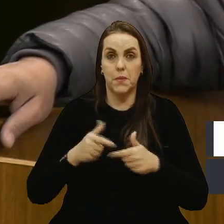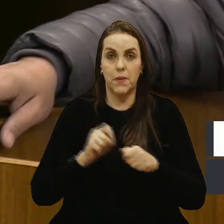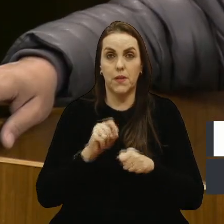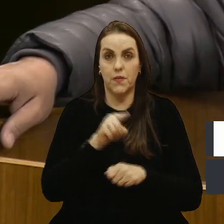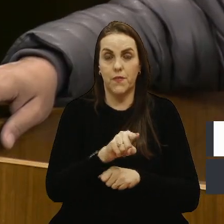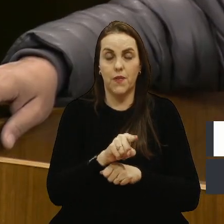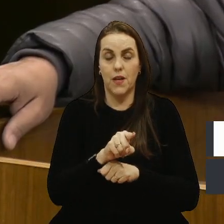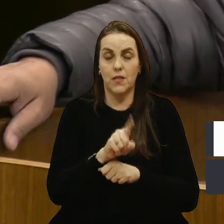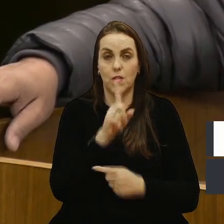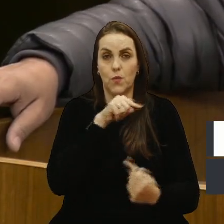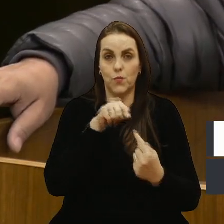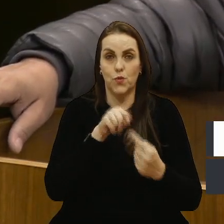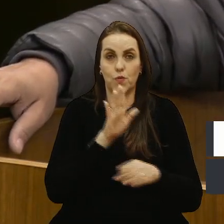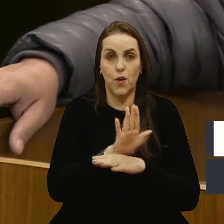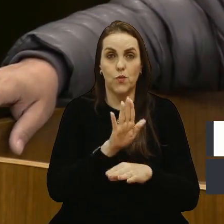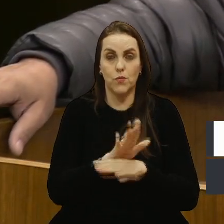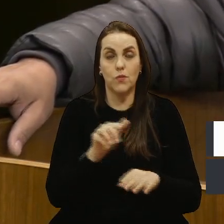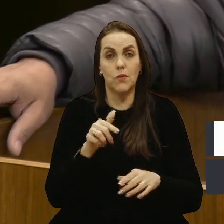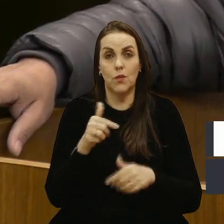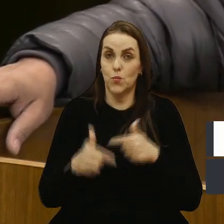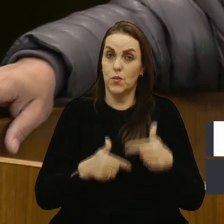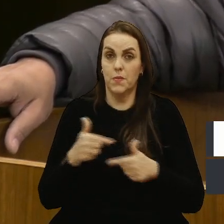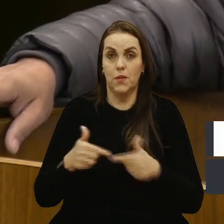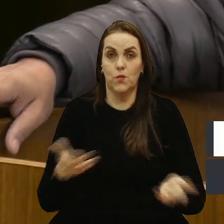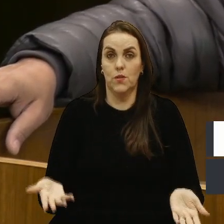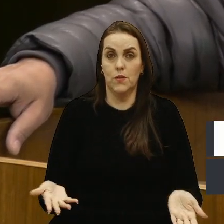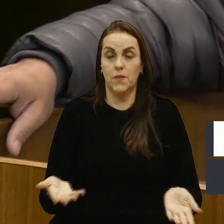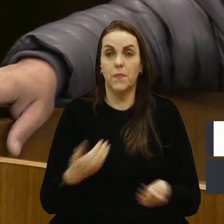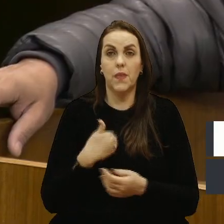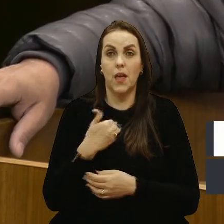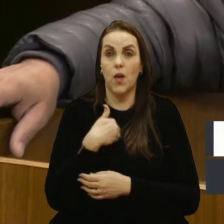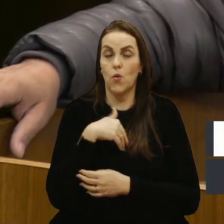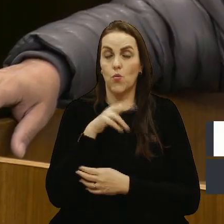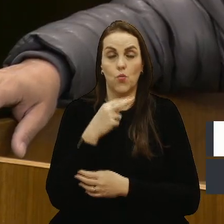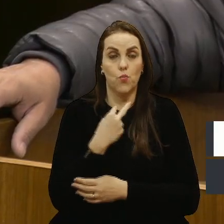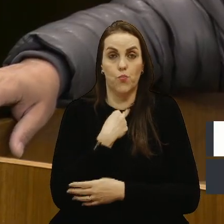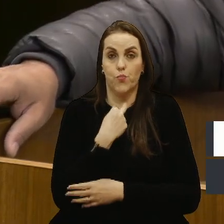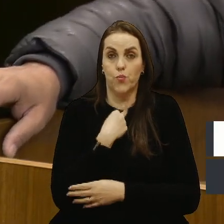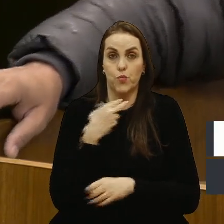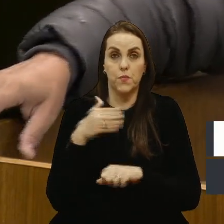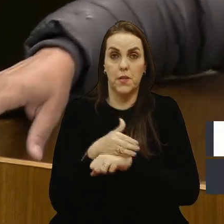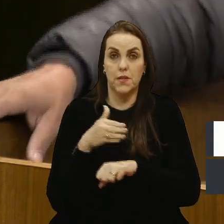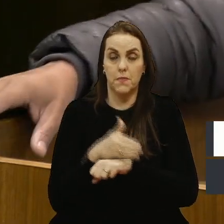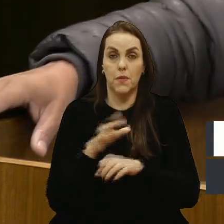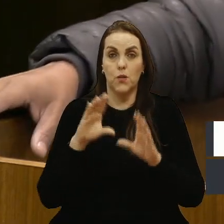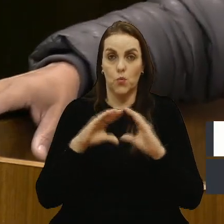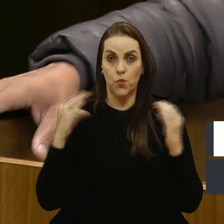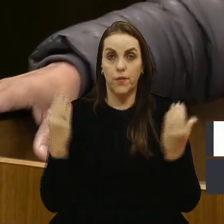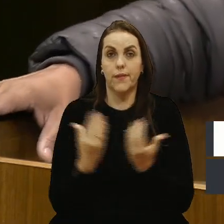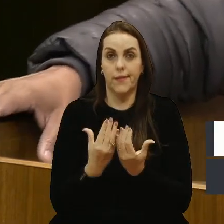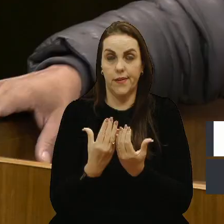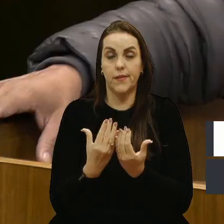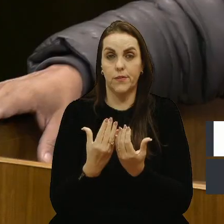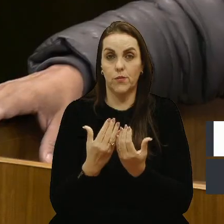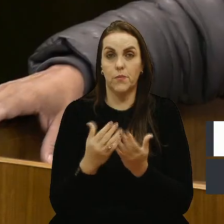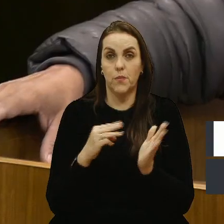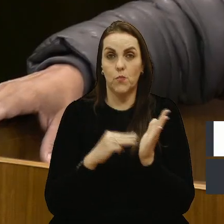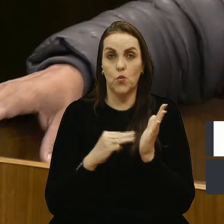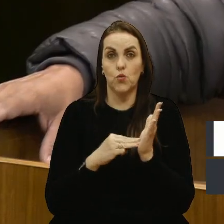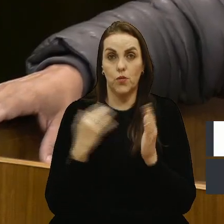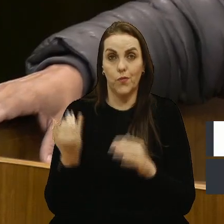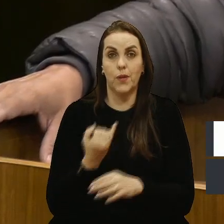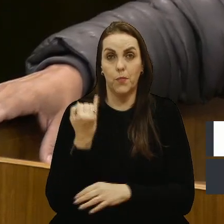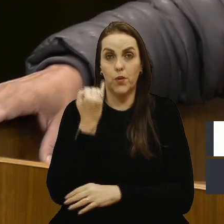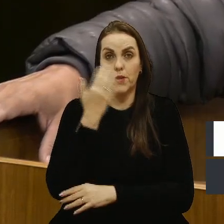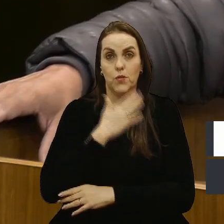prol dos trabalhadores. Infelizmente, não pude participar do congresso por um motivo muito importante